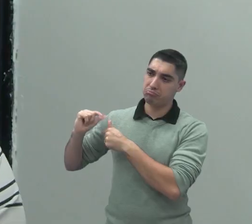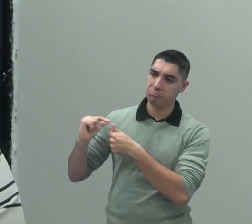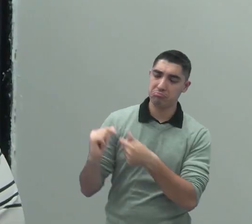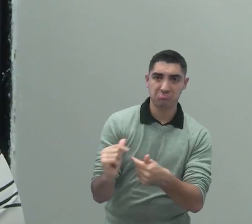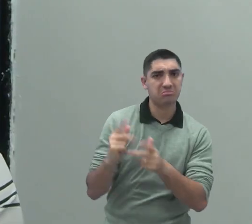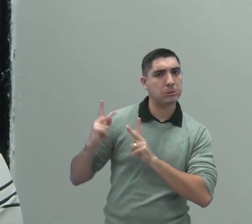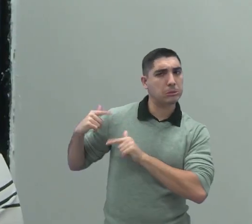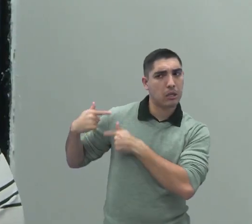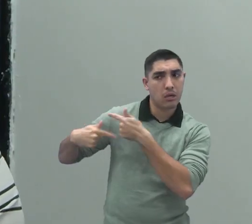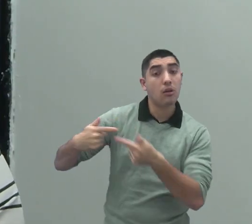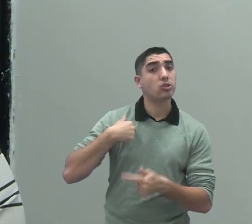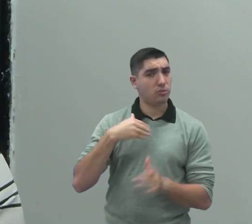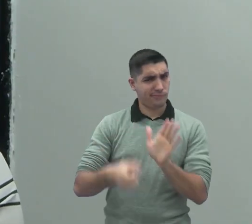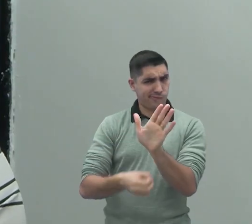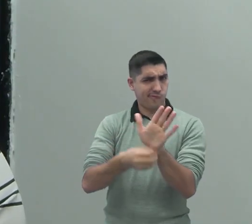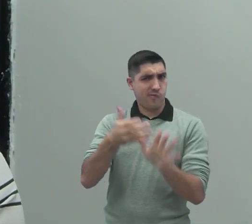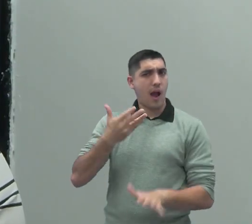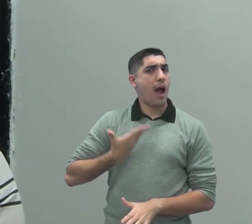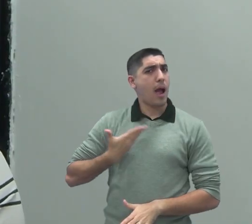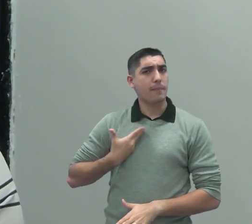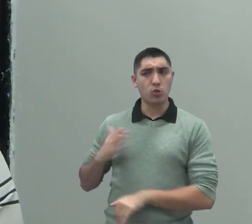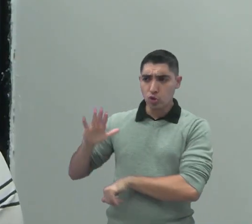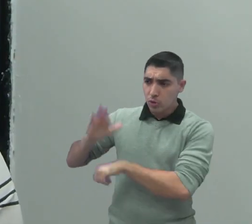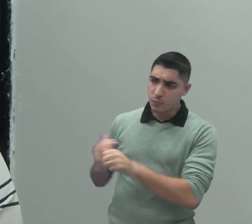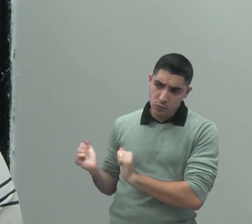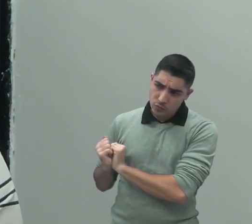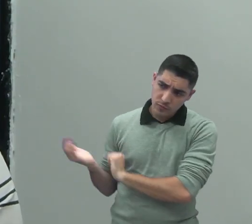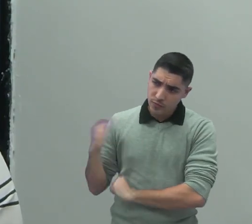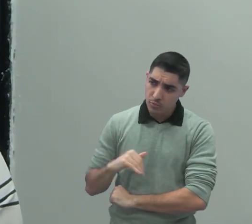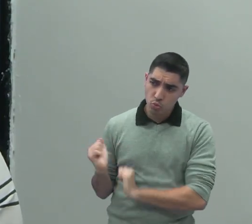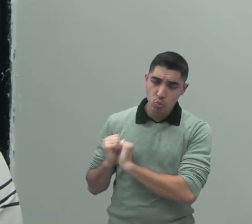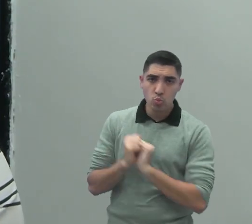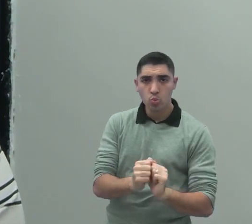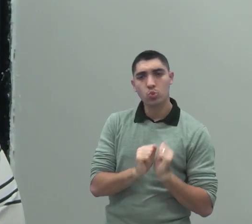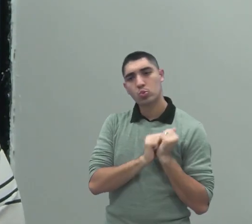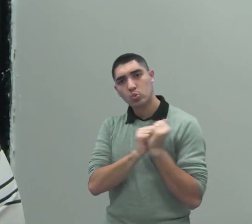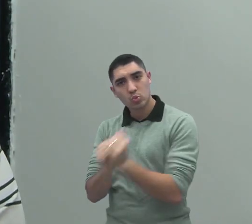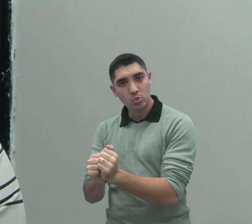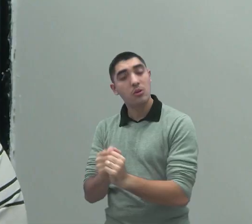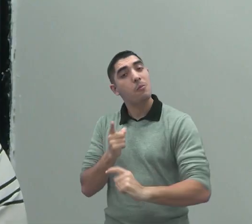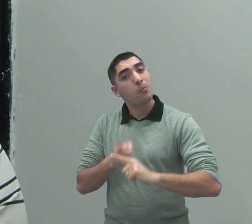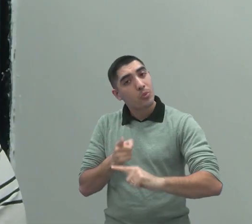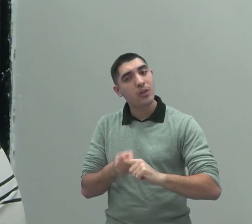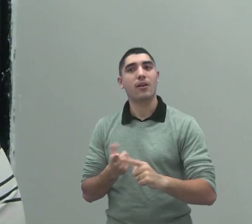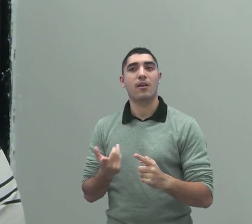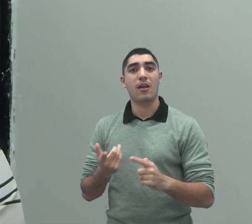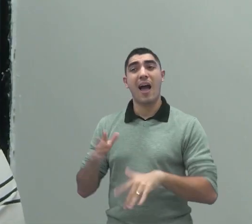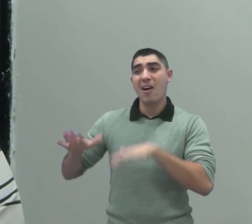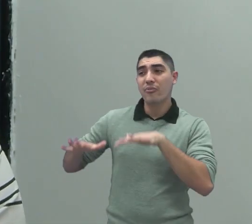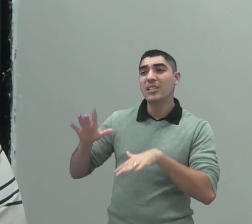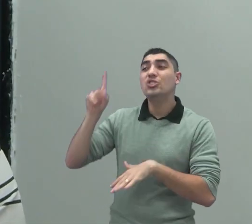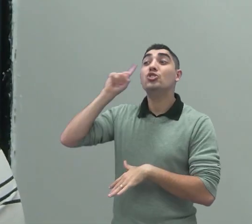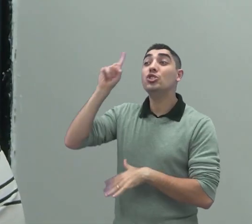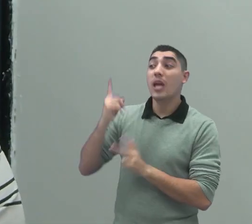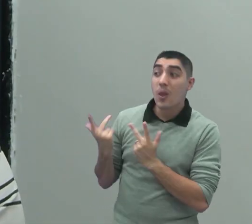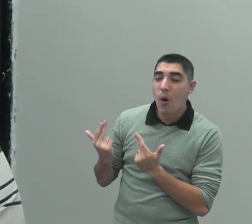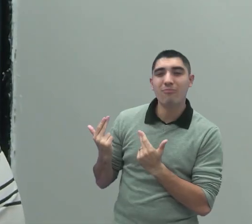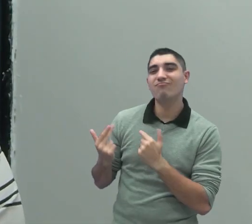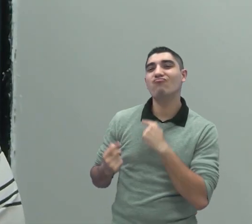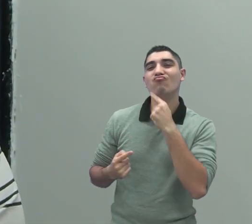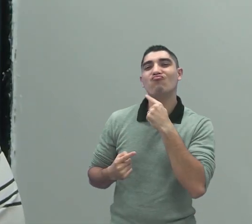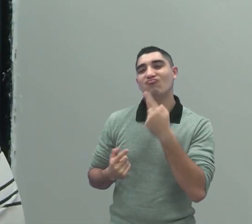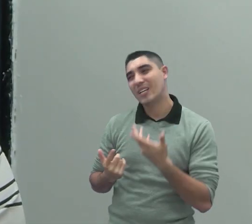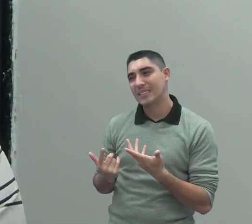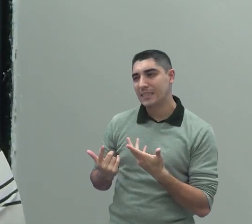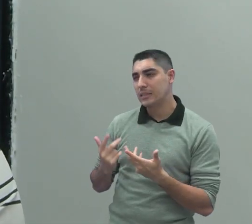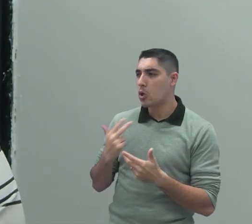família. E eu sempre já trouxe diversos amigos também para doar sangue. E a gente sempre está em contato para... Nem sempre dá no mesmo